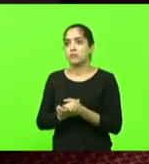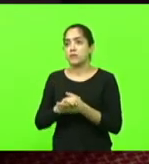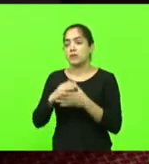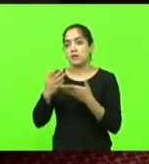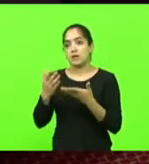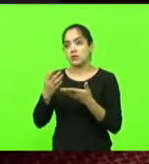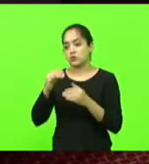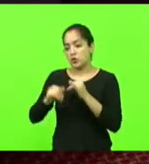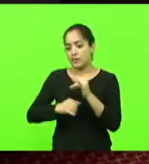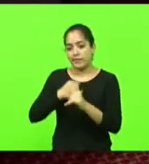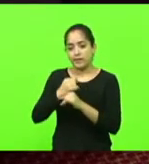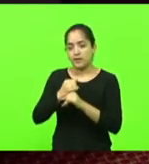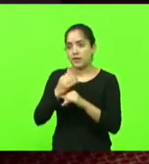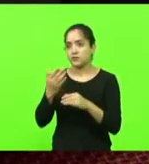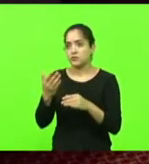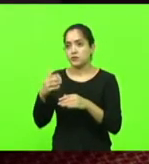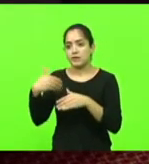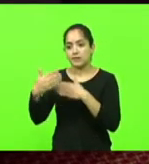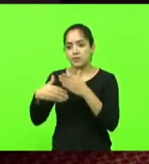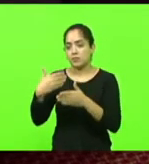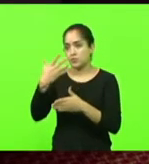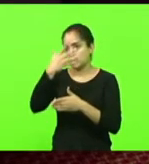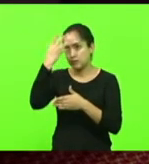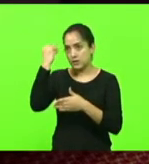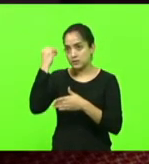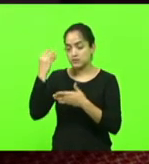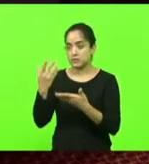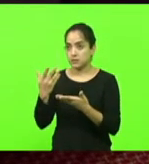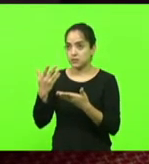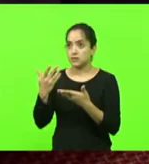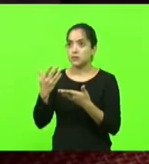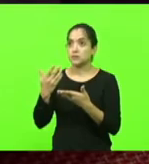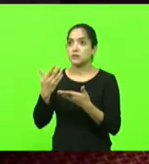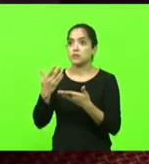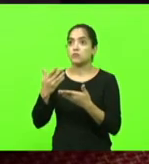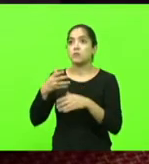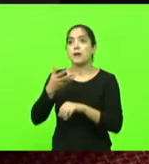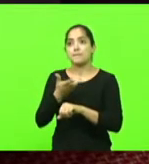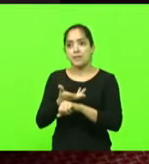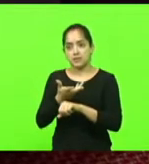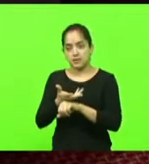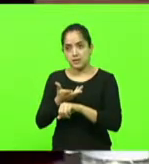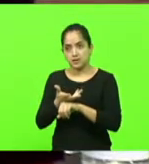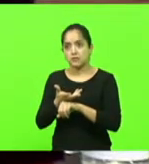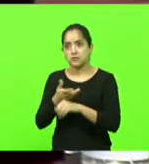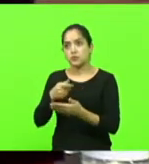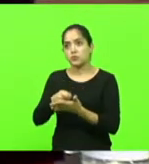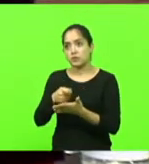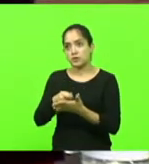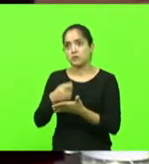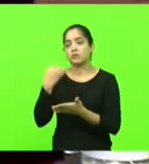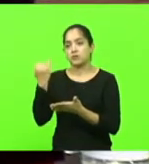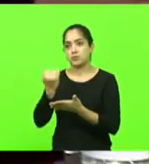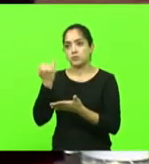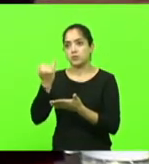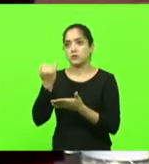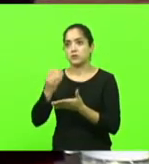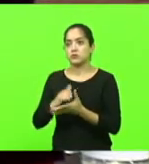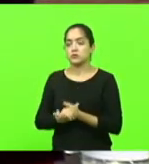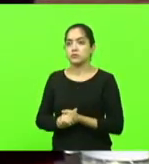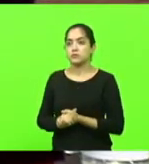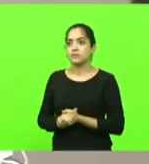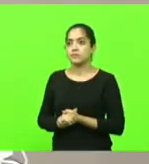tchau. Depois não sabe mais nada. E fazer essa matéria ser obrigatória é maravilhoso. Obrigado, deputada, pelo